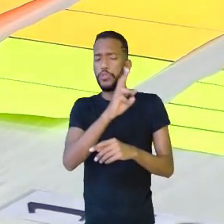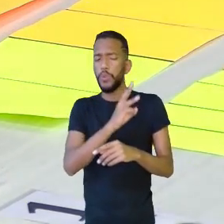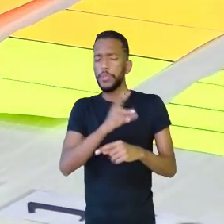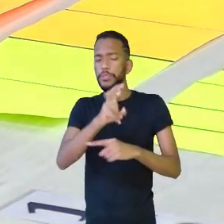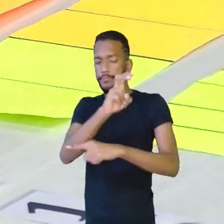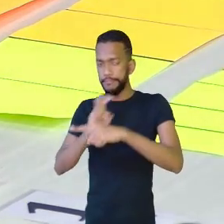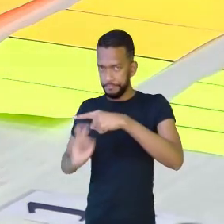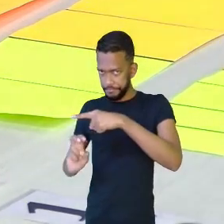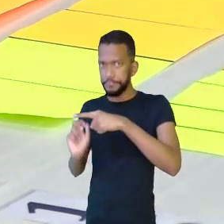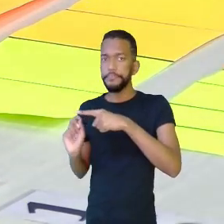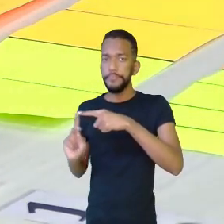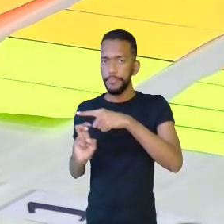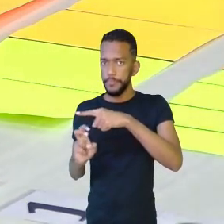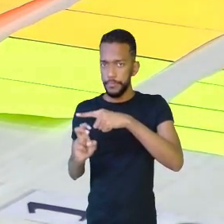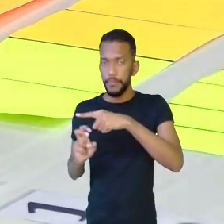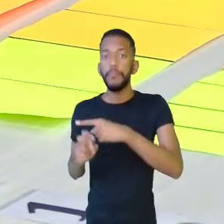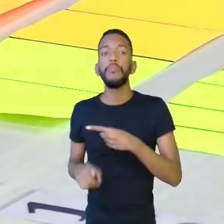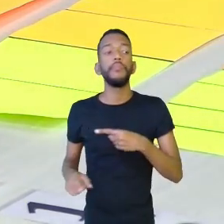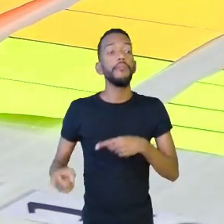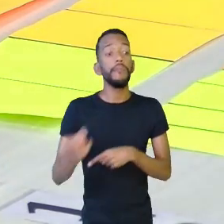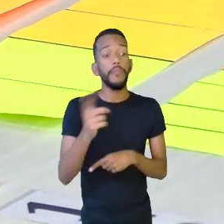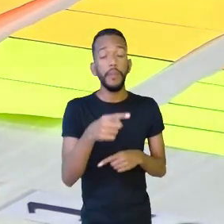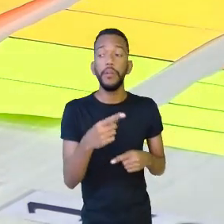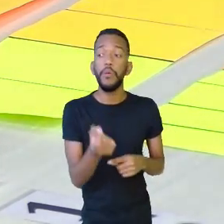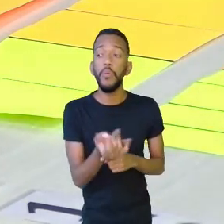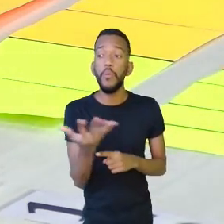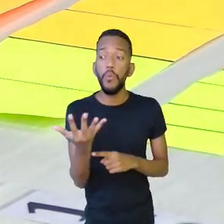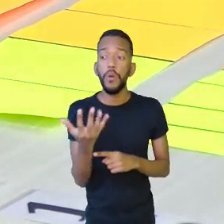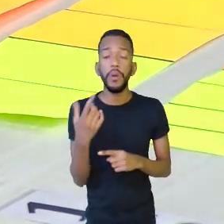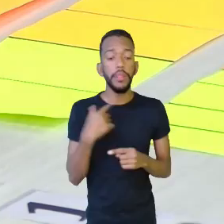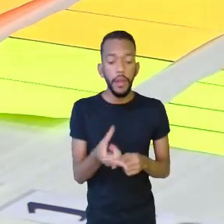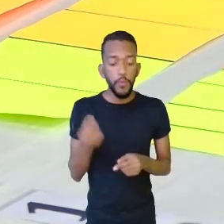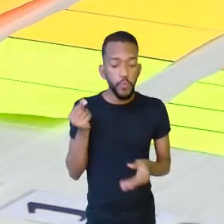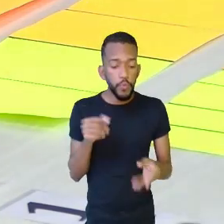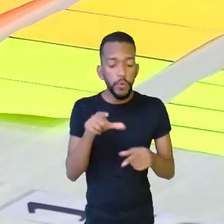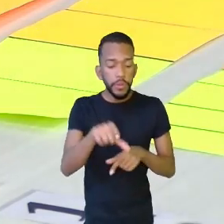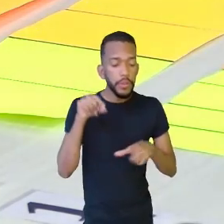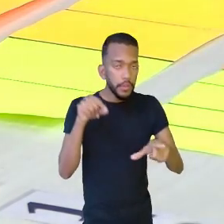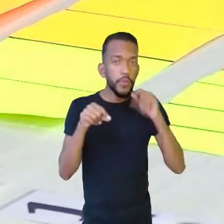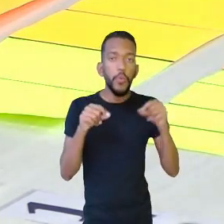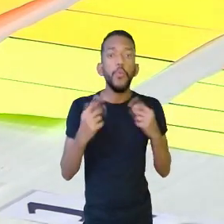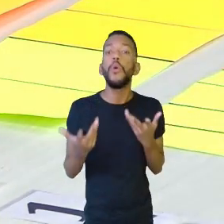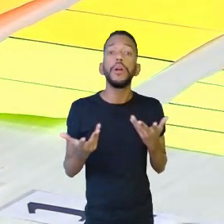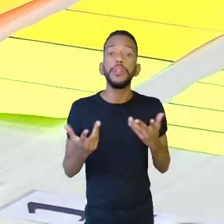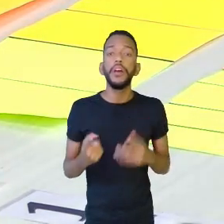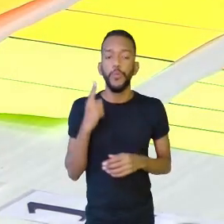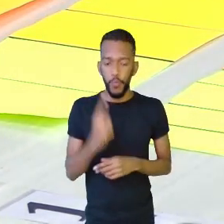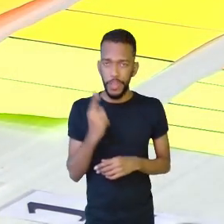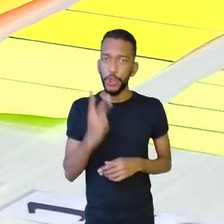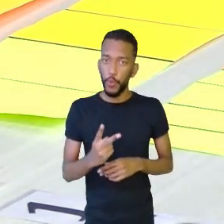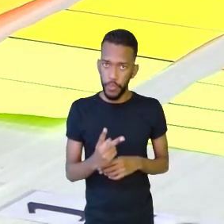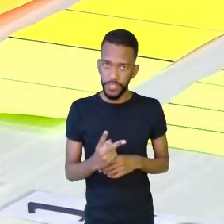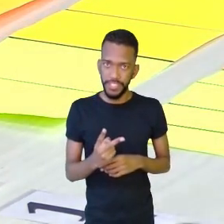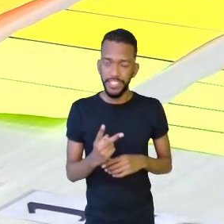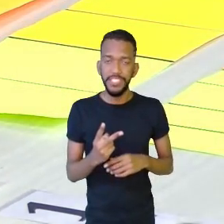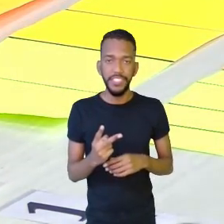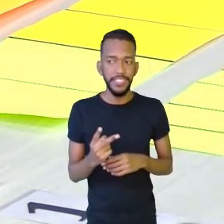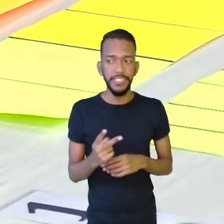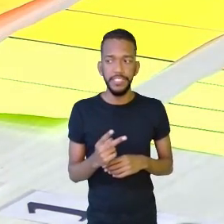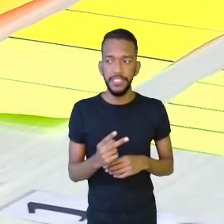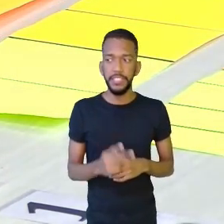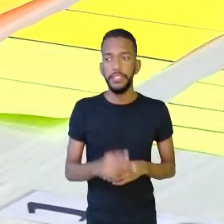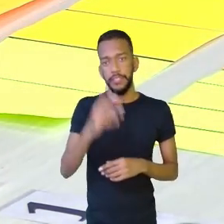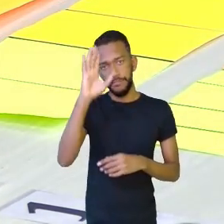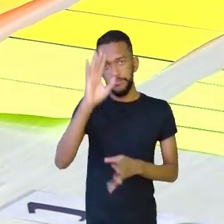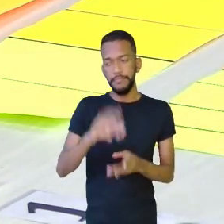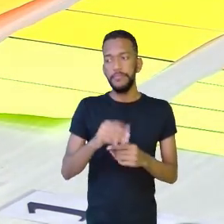quantas partes eu tirei para comer? 2, né? Então, olha só, 2